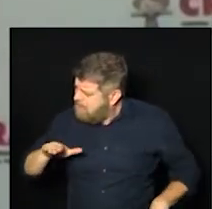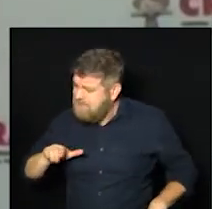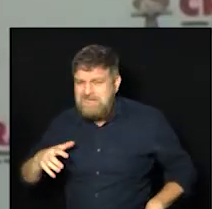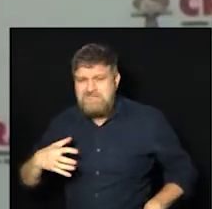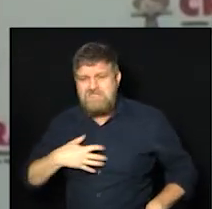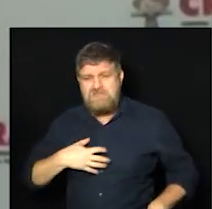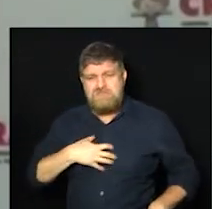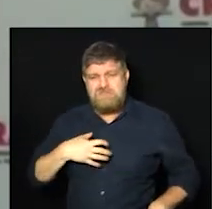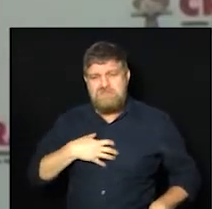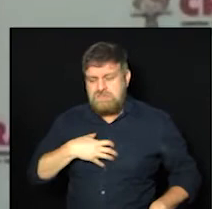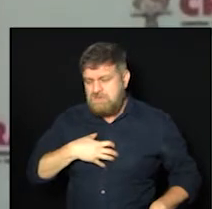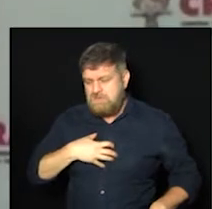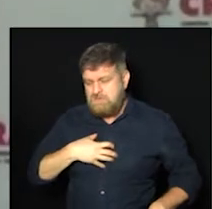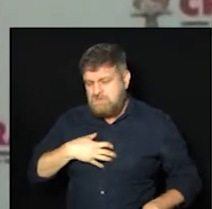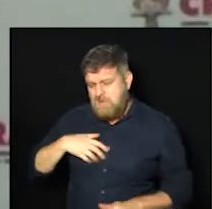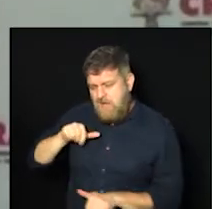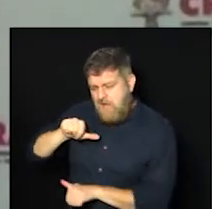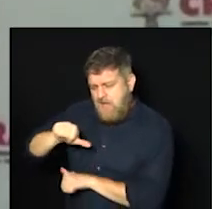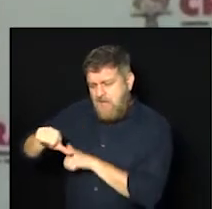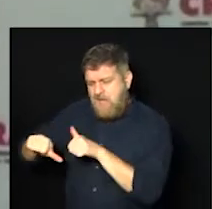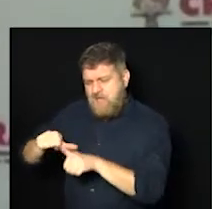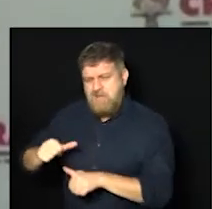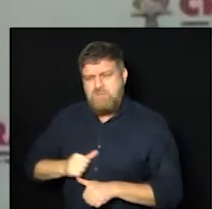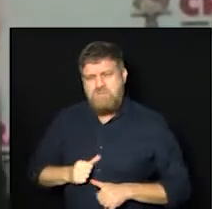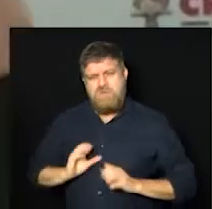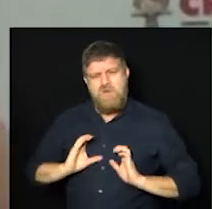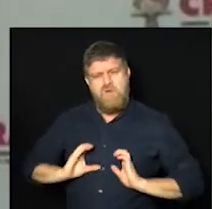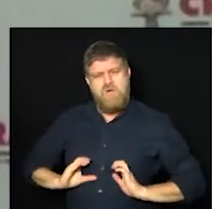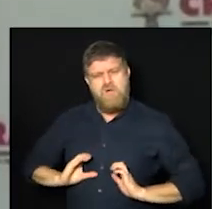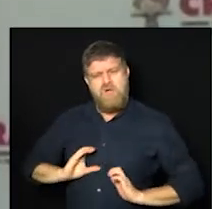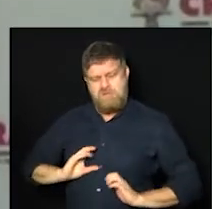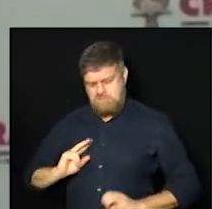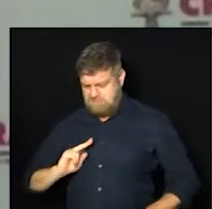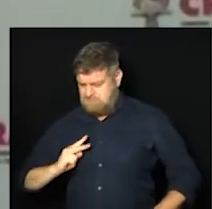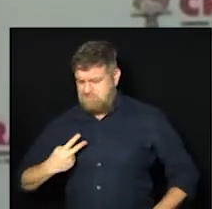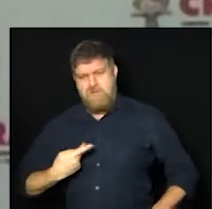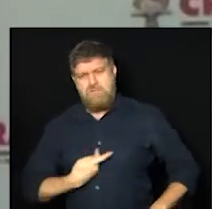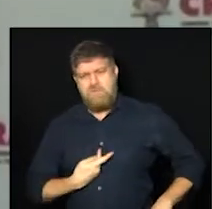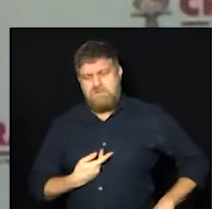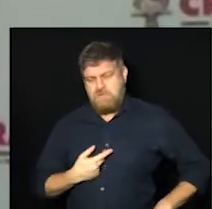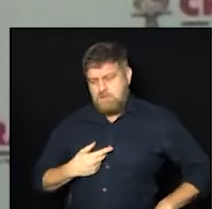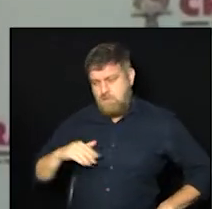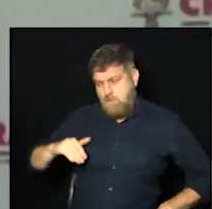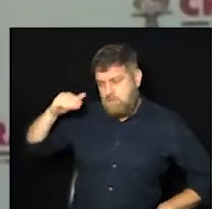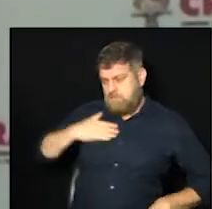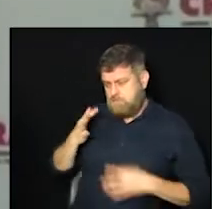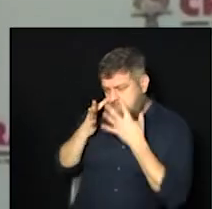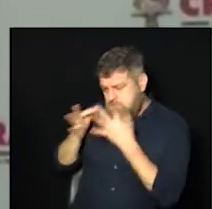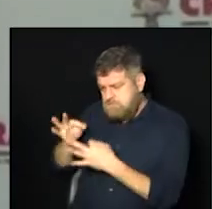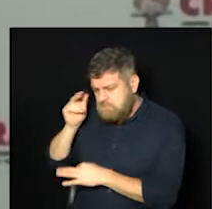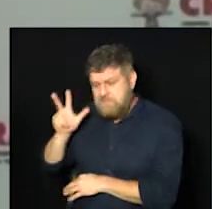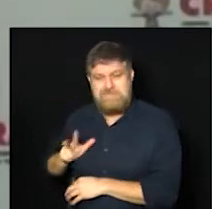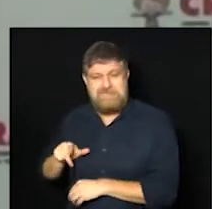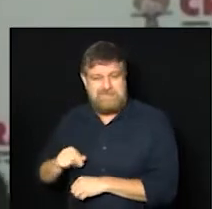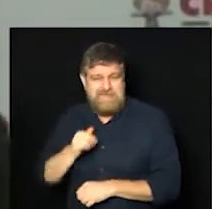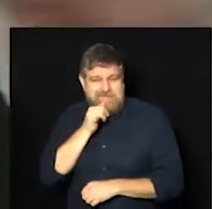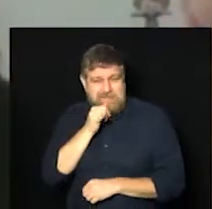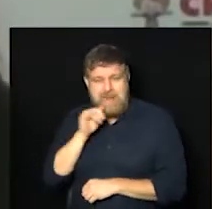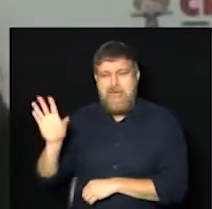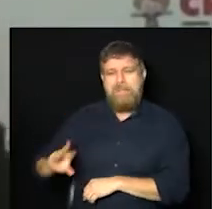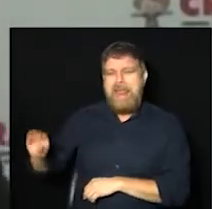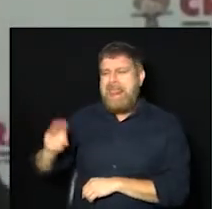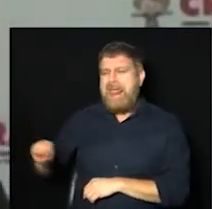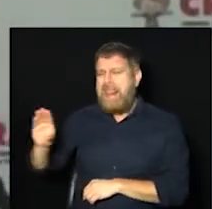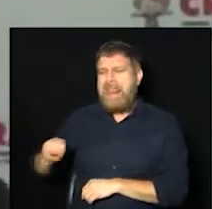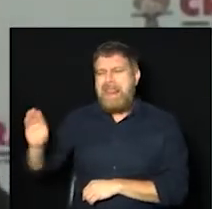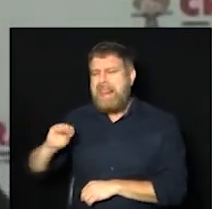ele é, quando ele muda aquele comportamento, o adulto pode ficar atento. Então, se uma criança ela é muito faladeira, ela